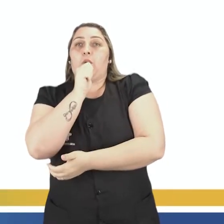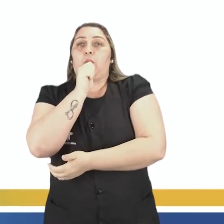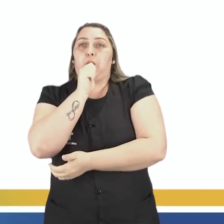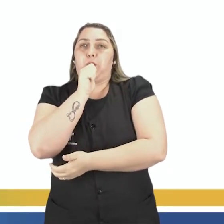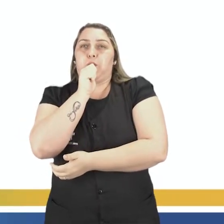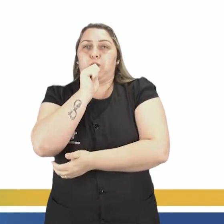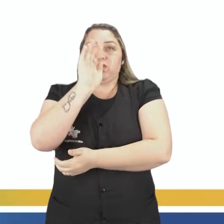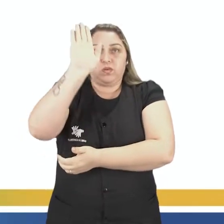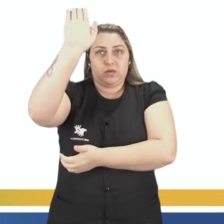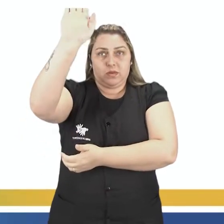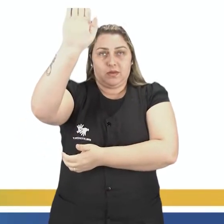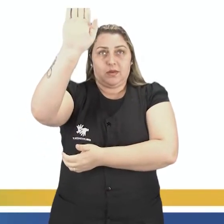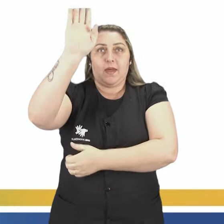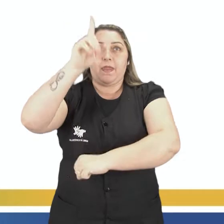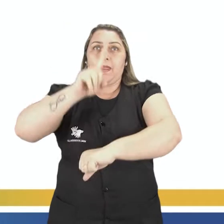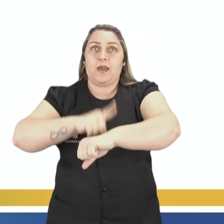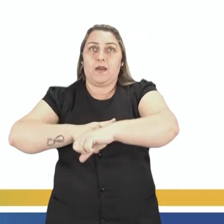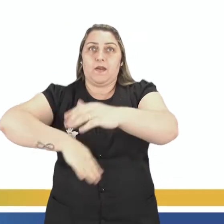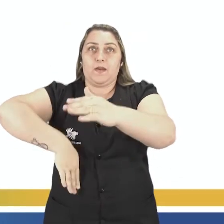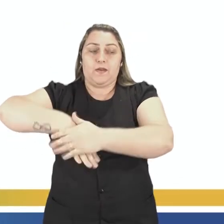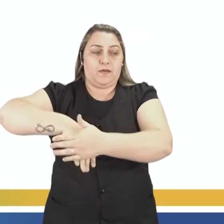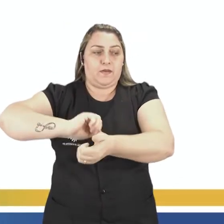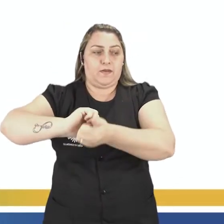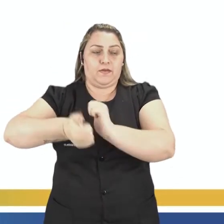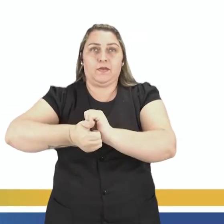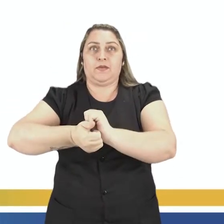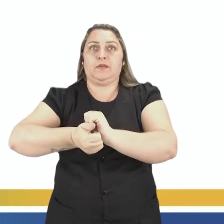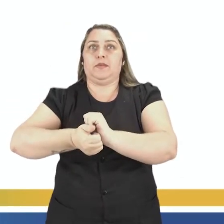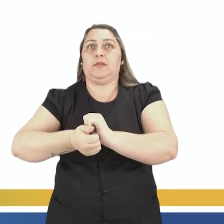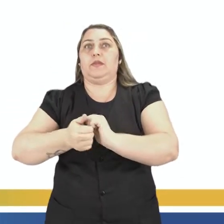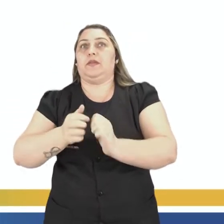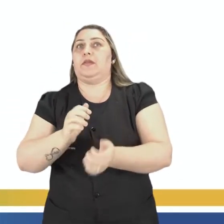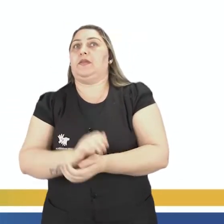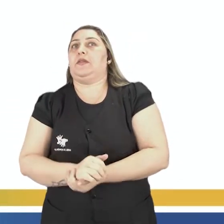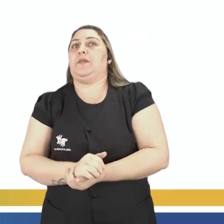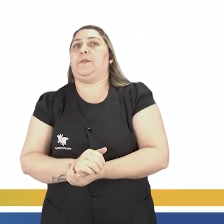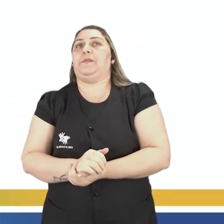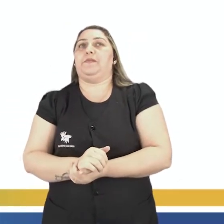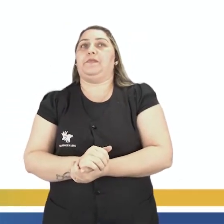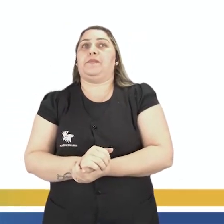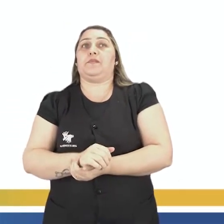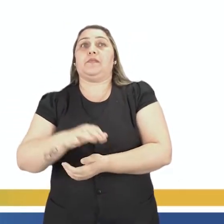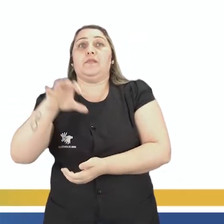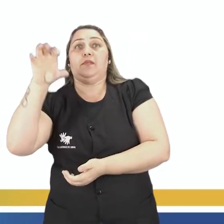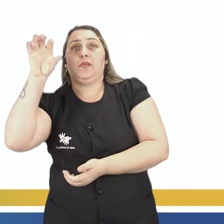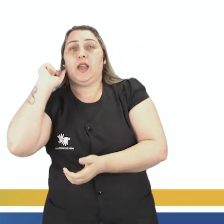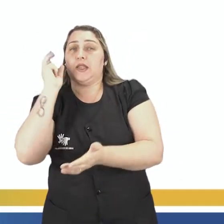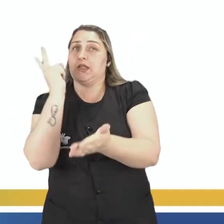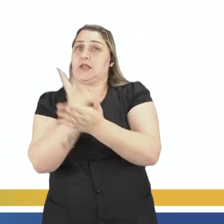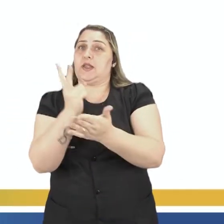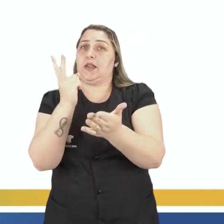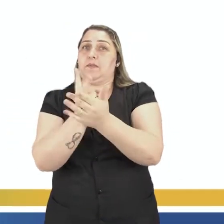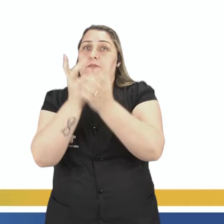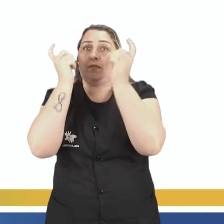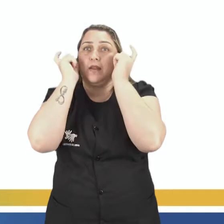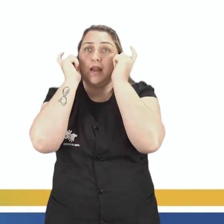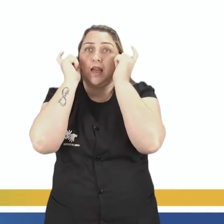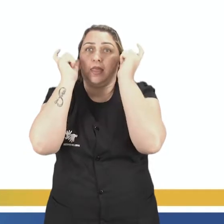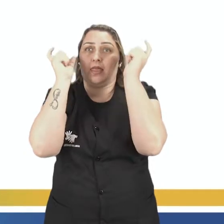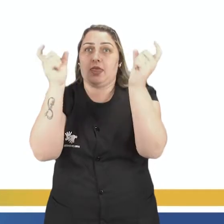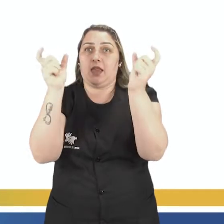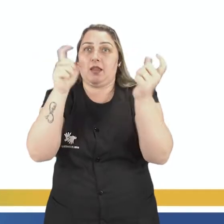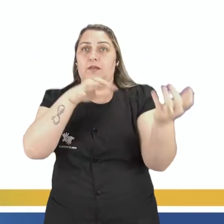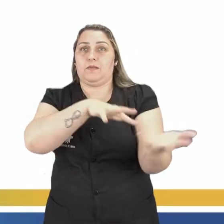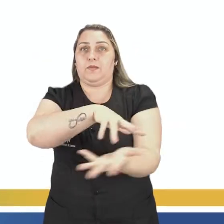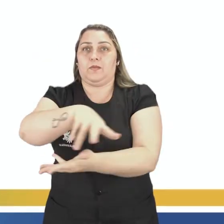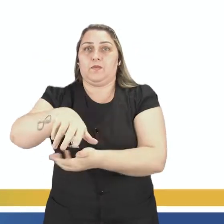do juiz na hora do jogo, do futebol. Nossos ouvidos eles estão sempre atentos para o